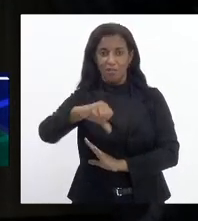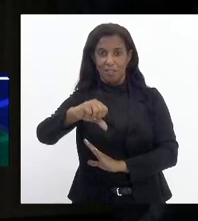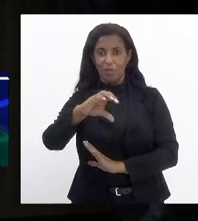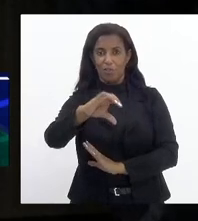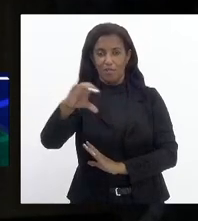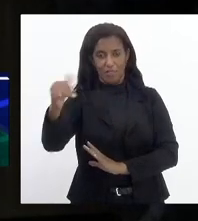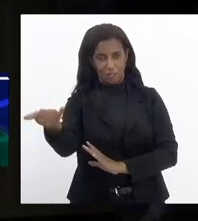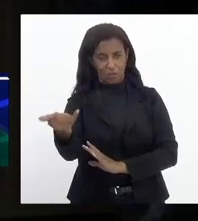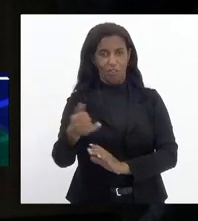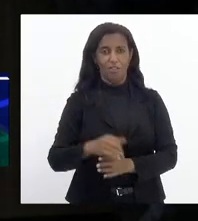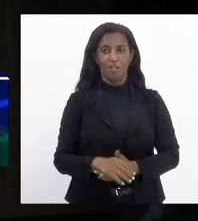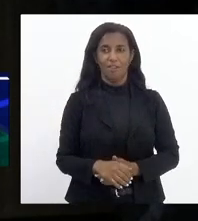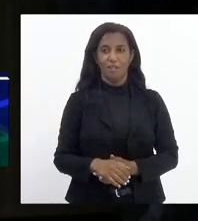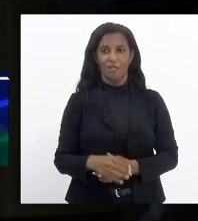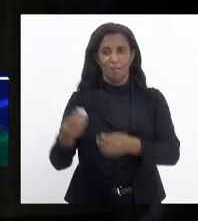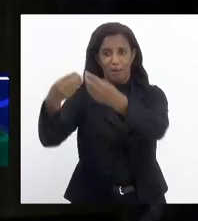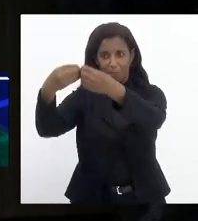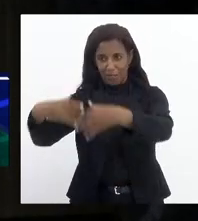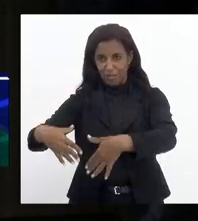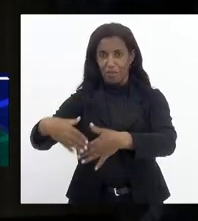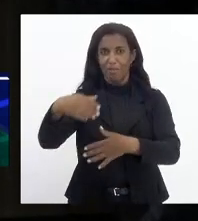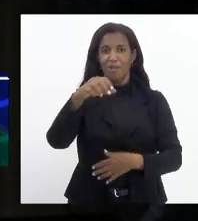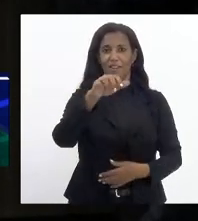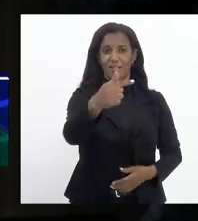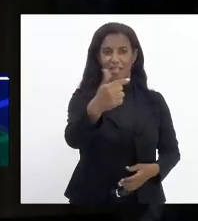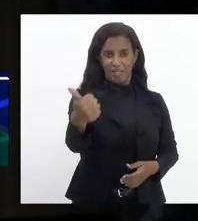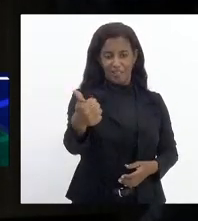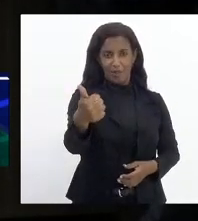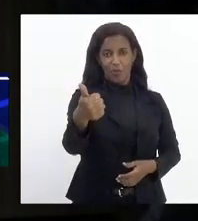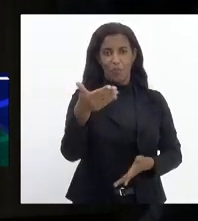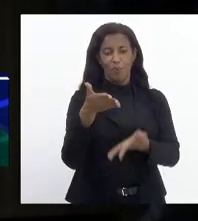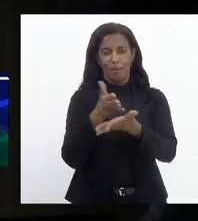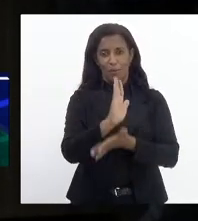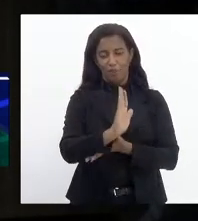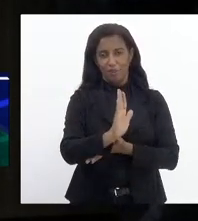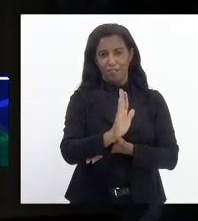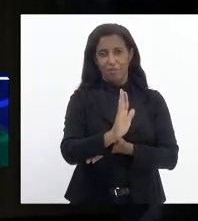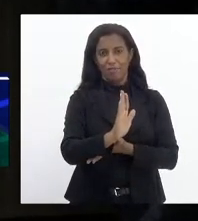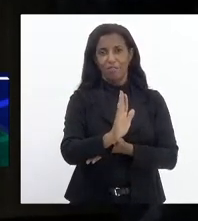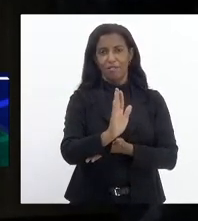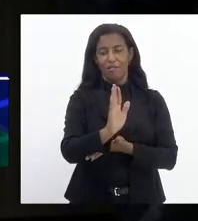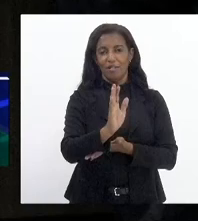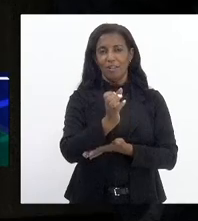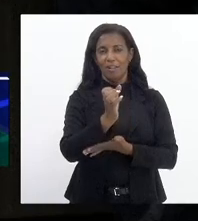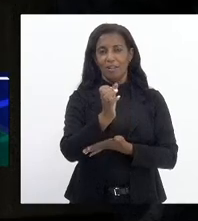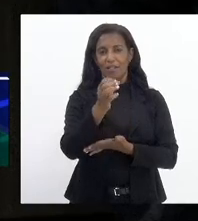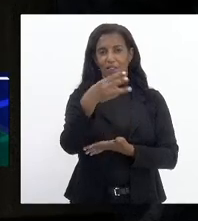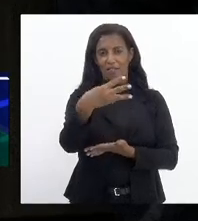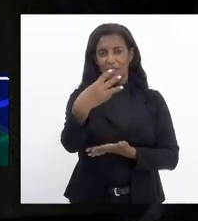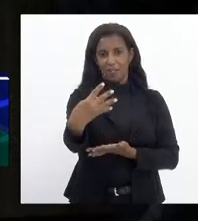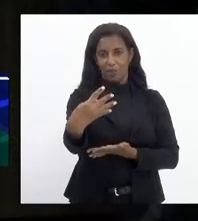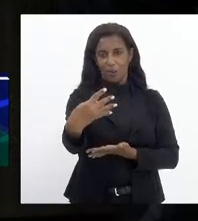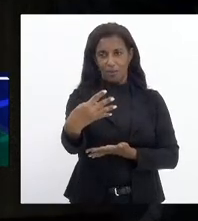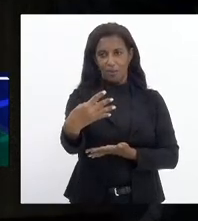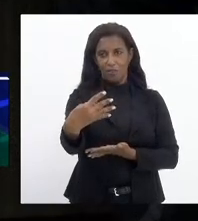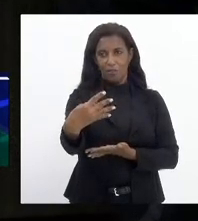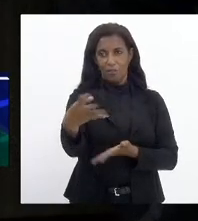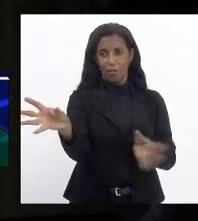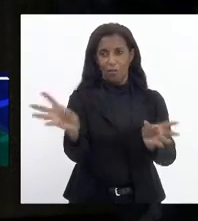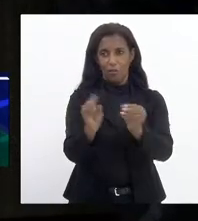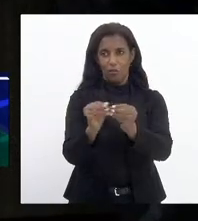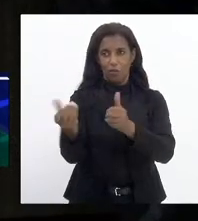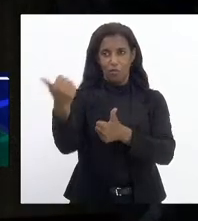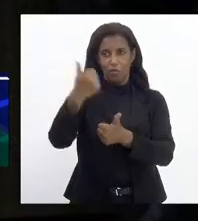da CCJ, pela prejudicabilidade da emenda 71, pela aprovação da, da emenda 34, concluindo